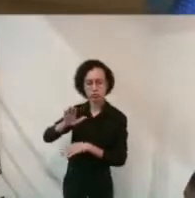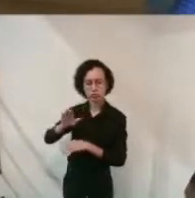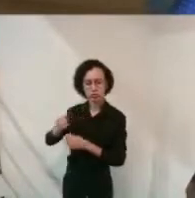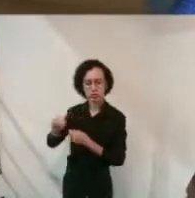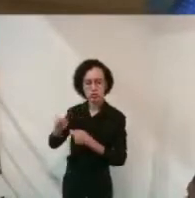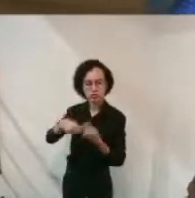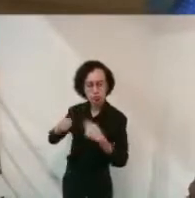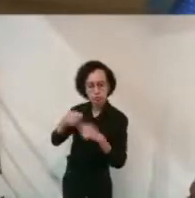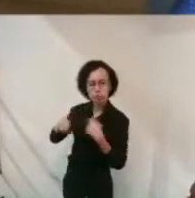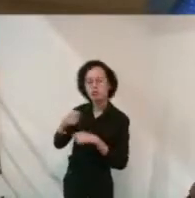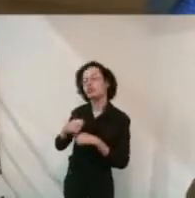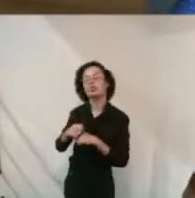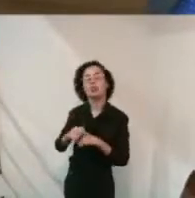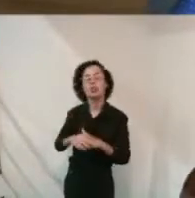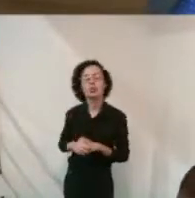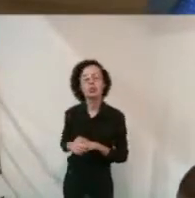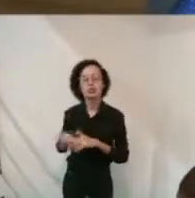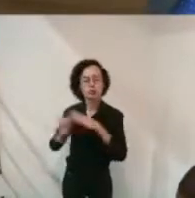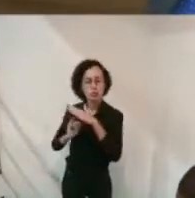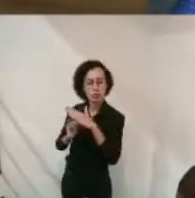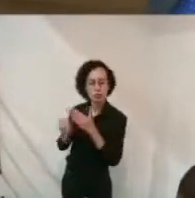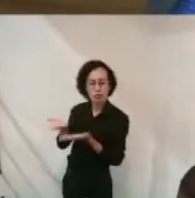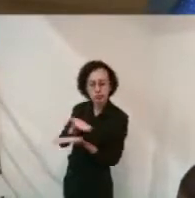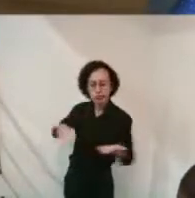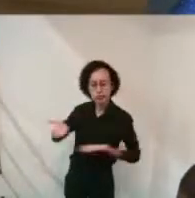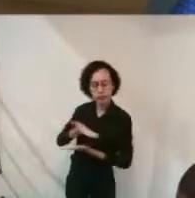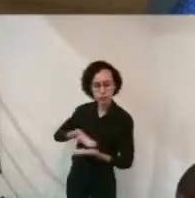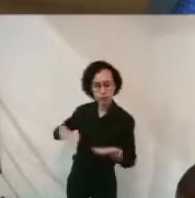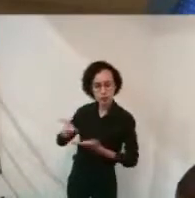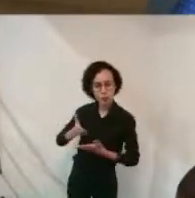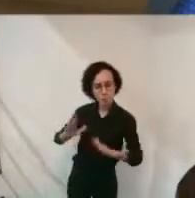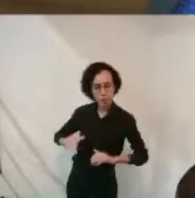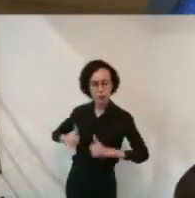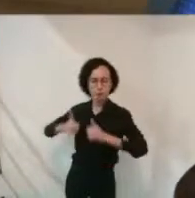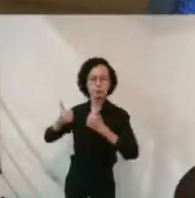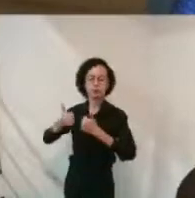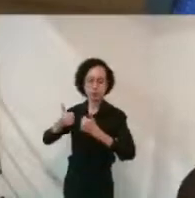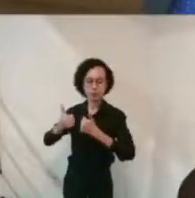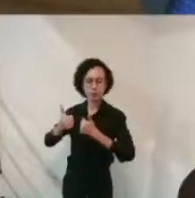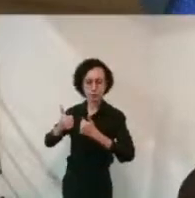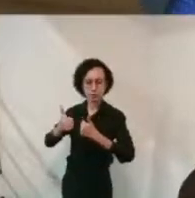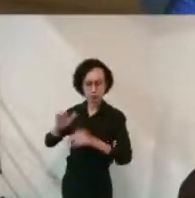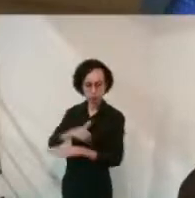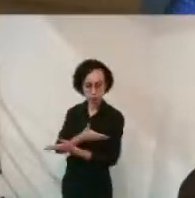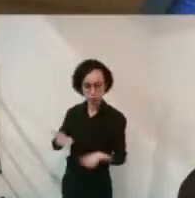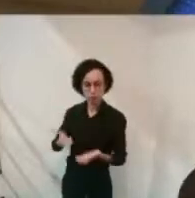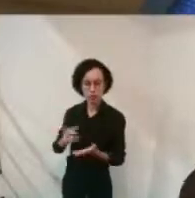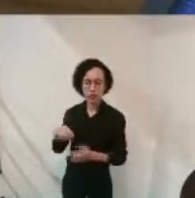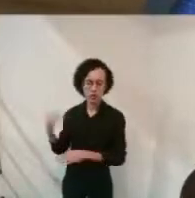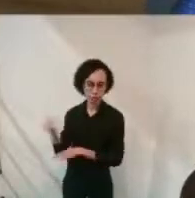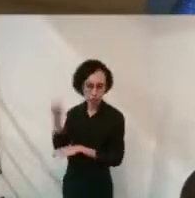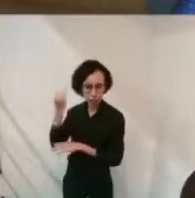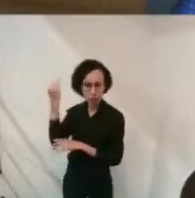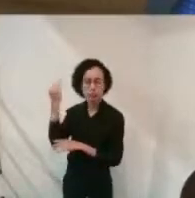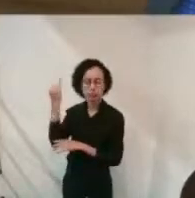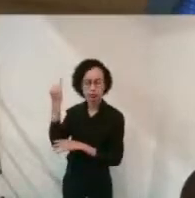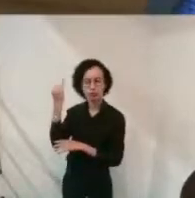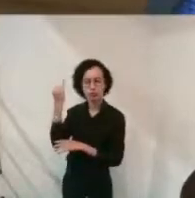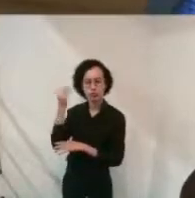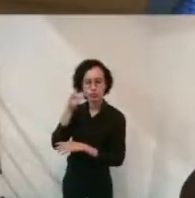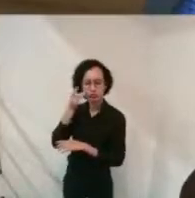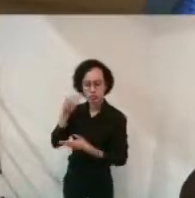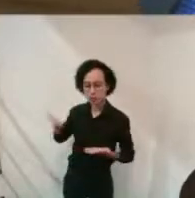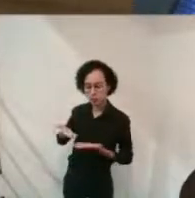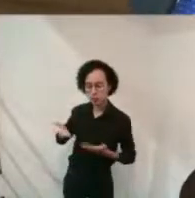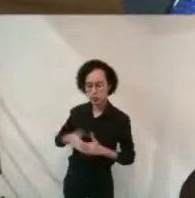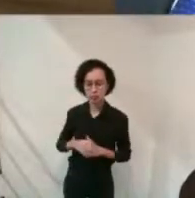Essa troca interinstitucional, ela engrandece bastante esse evento, daí a importância de sua presença